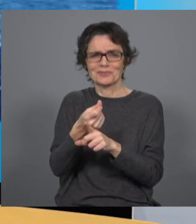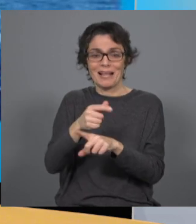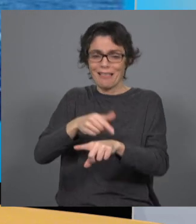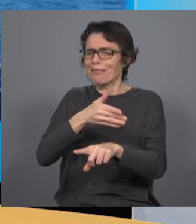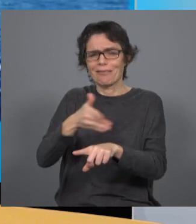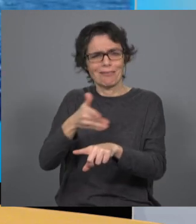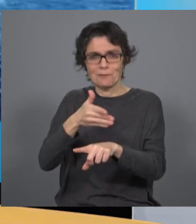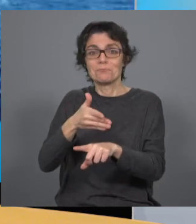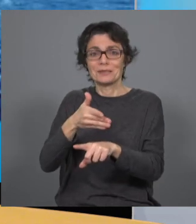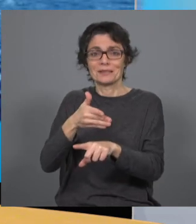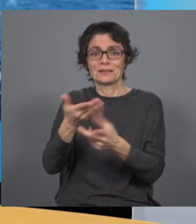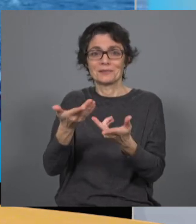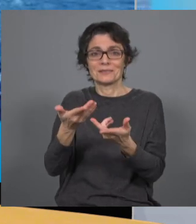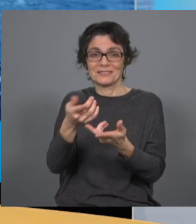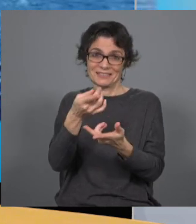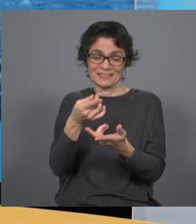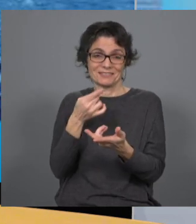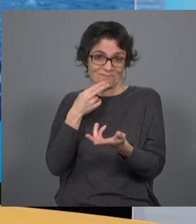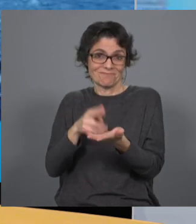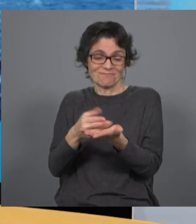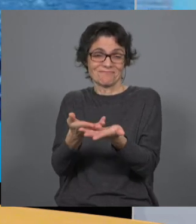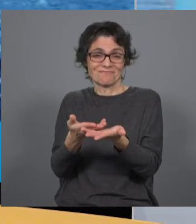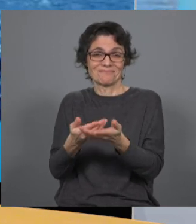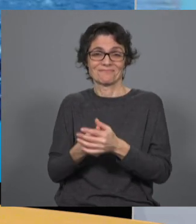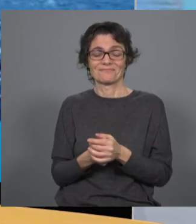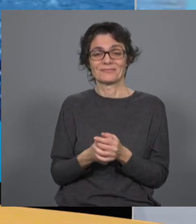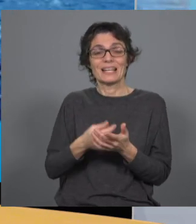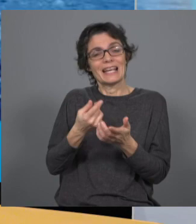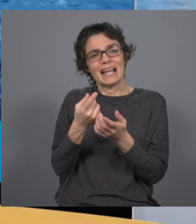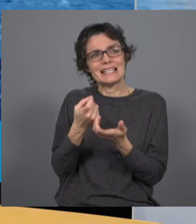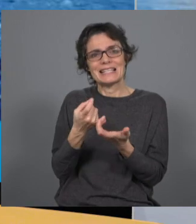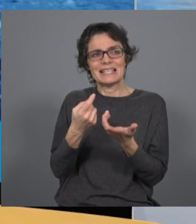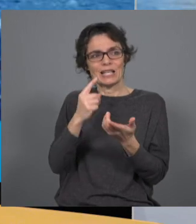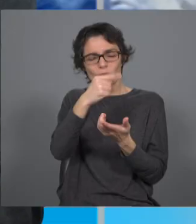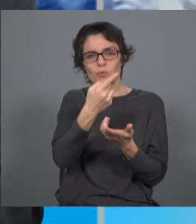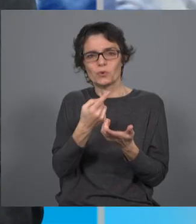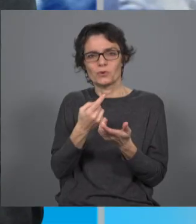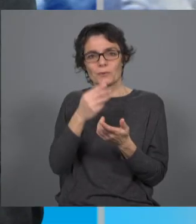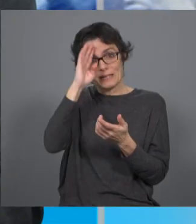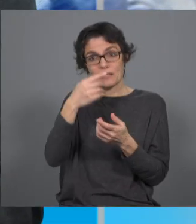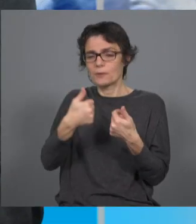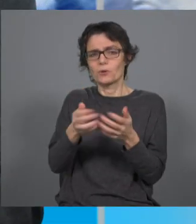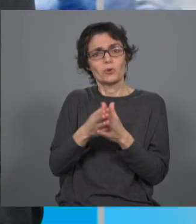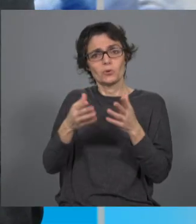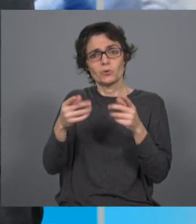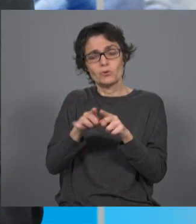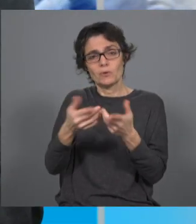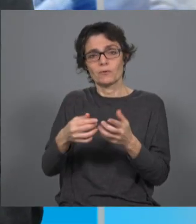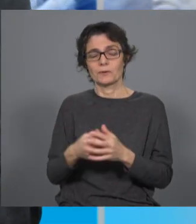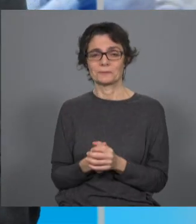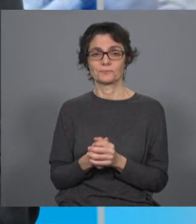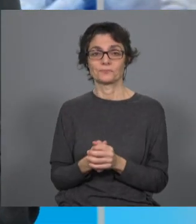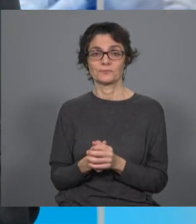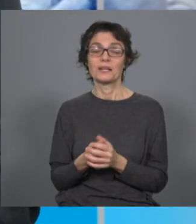cima esta sensibilidade que precisamos realmente uns dos outros também. Henrique, nós estamos no contexto de Carnaval, amanhã é